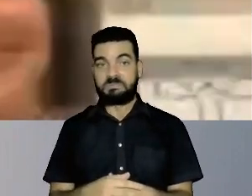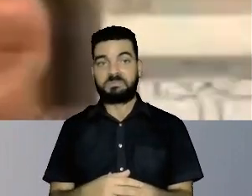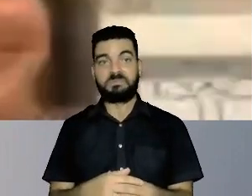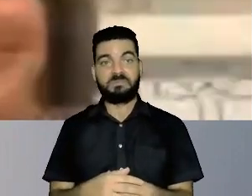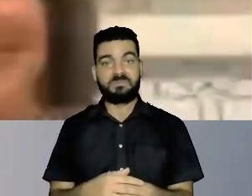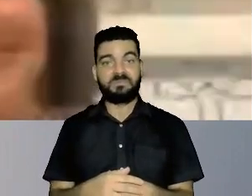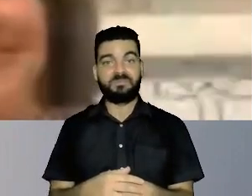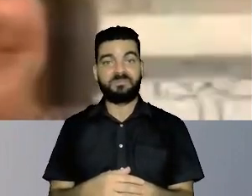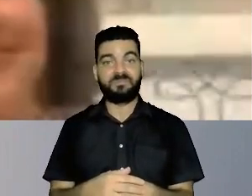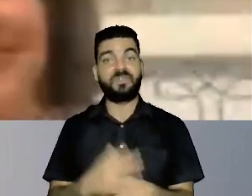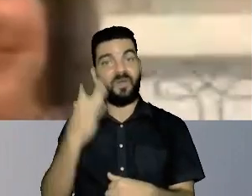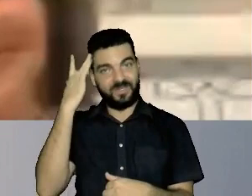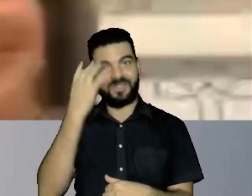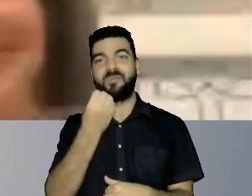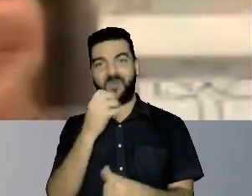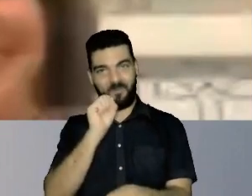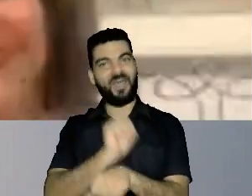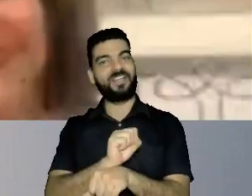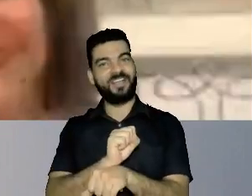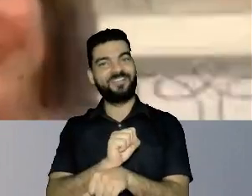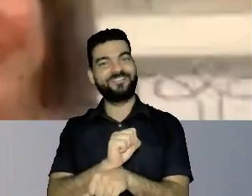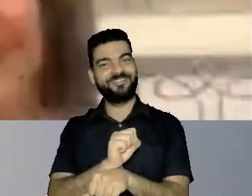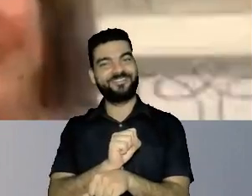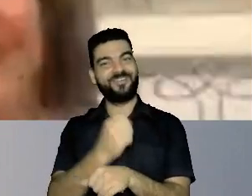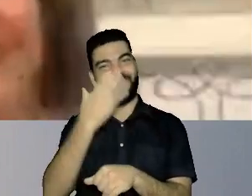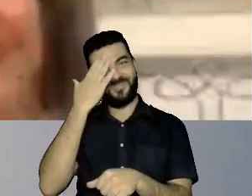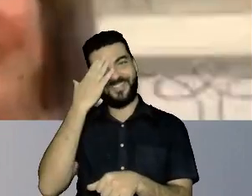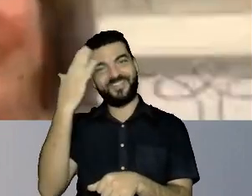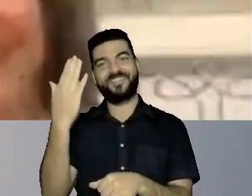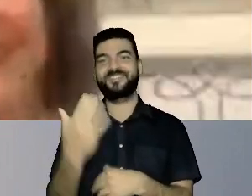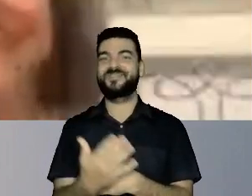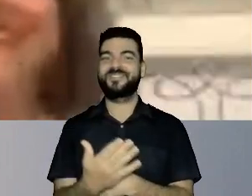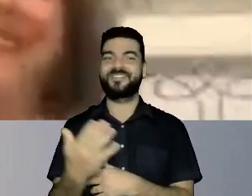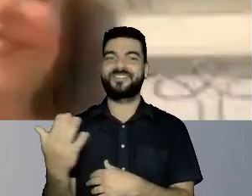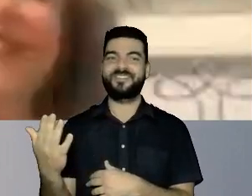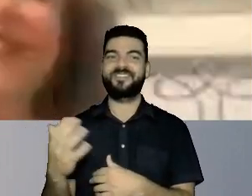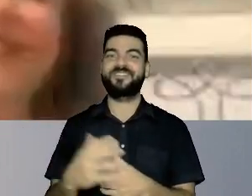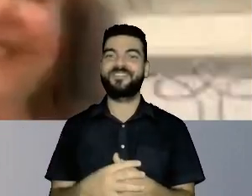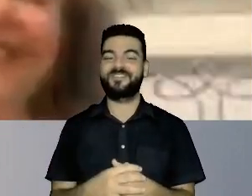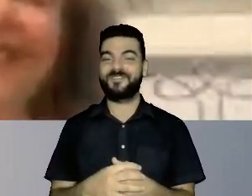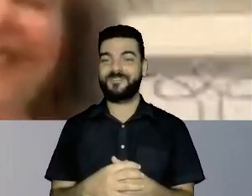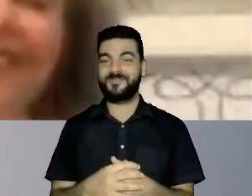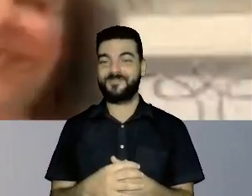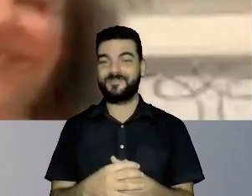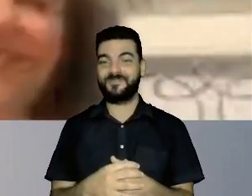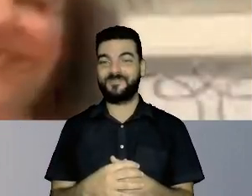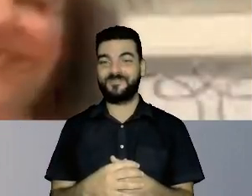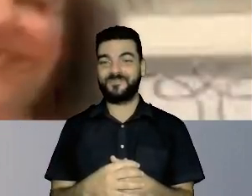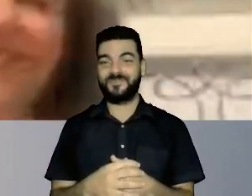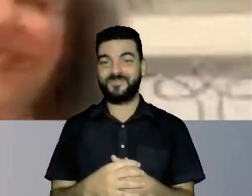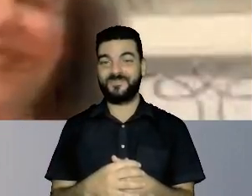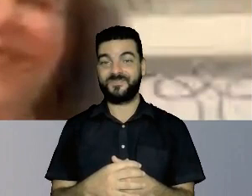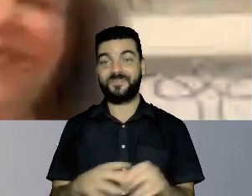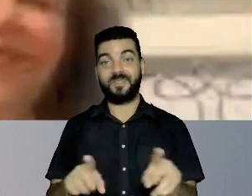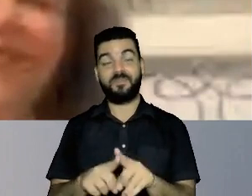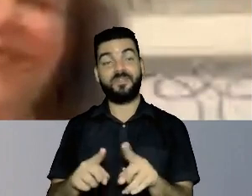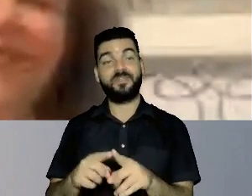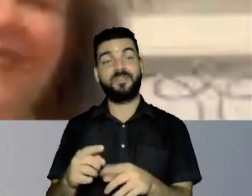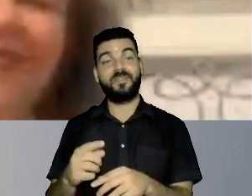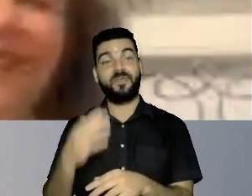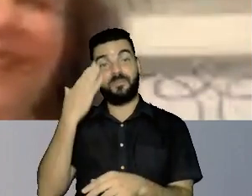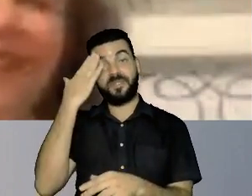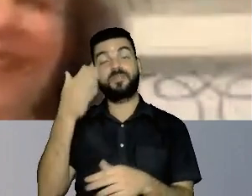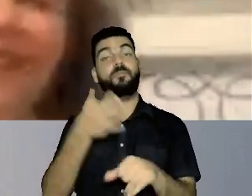já são meio-dia, né? Já é 12h37, né? E acho que já está na hora da